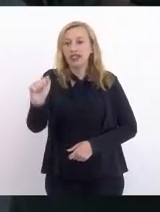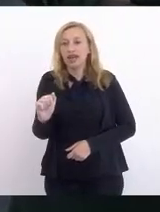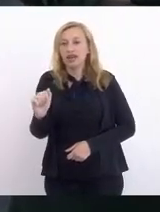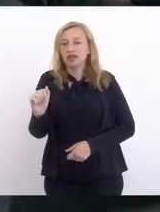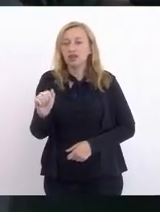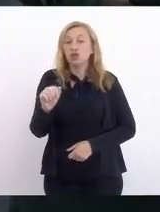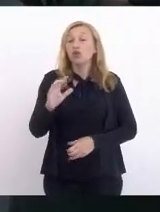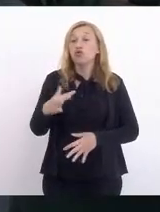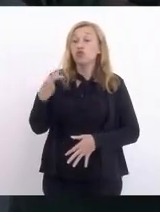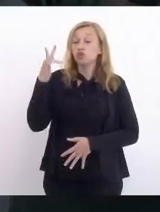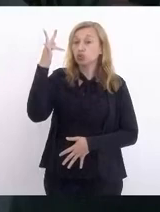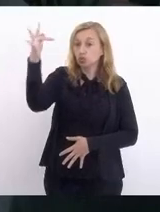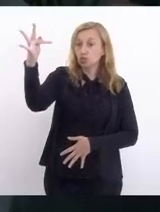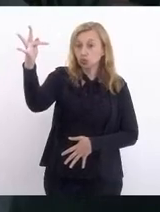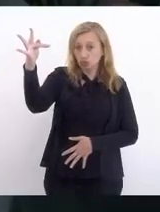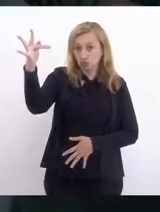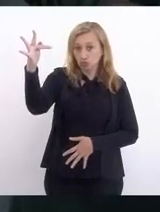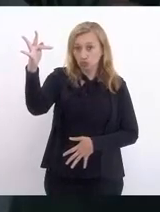futuro